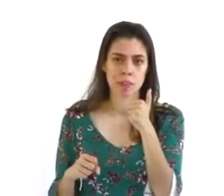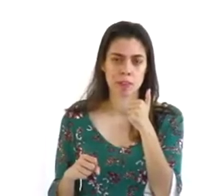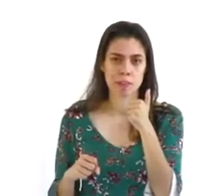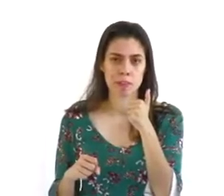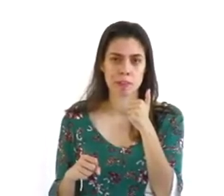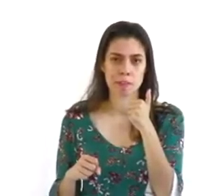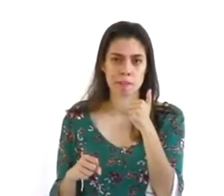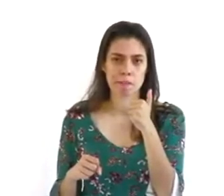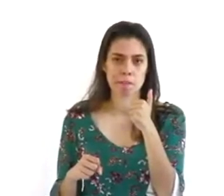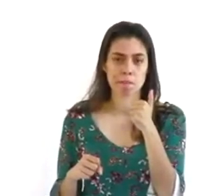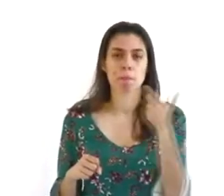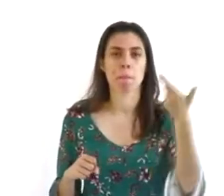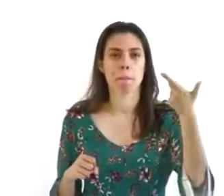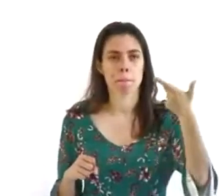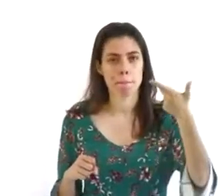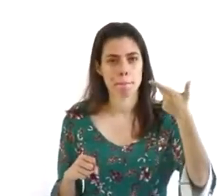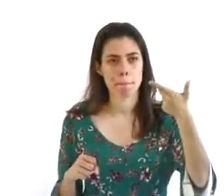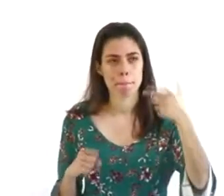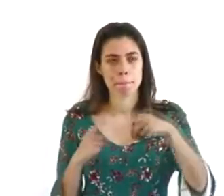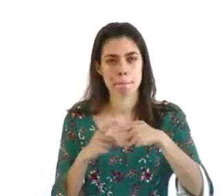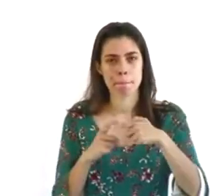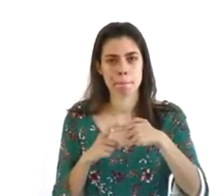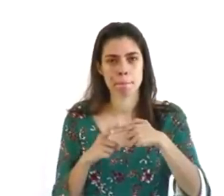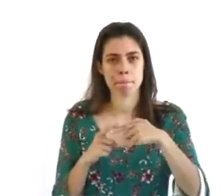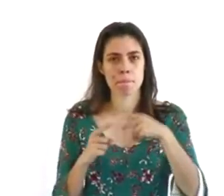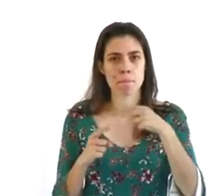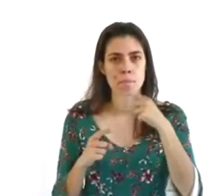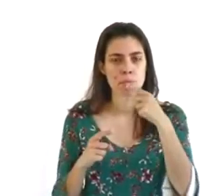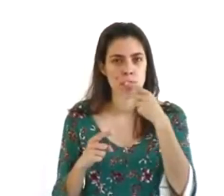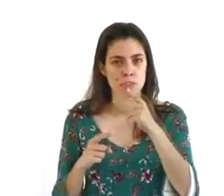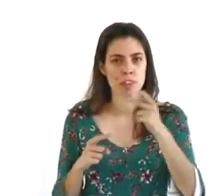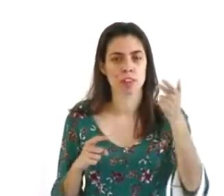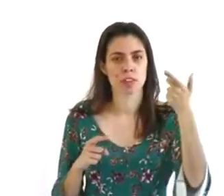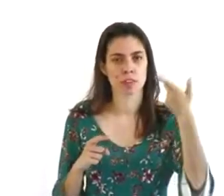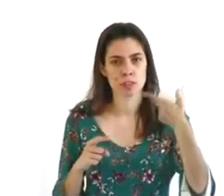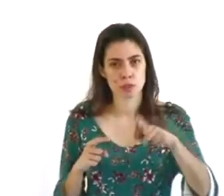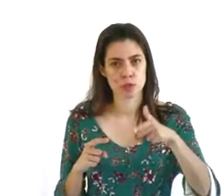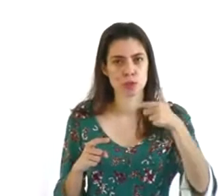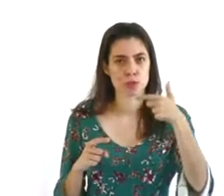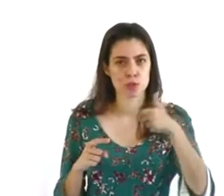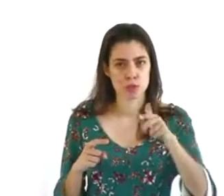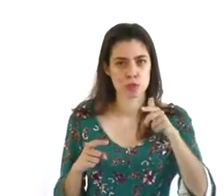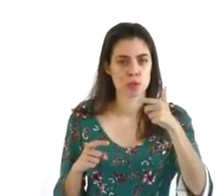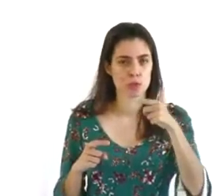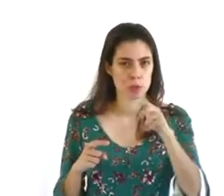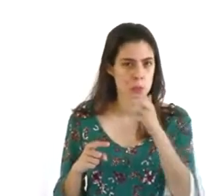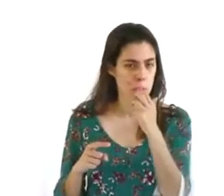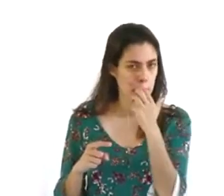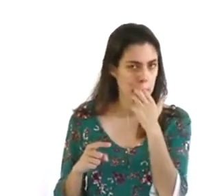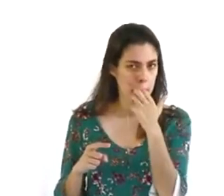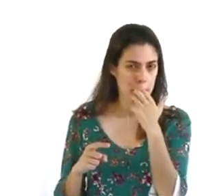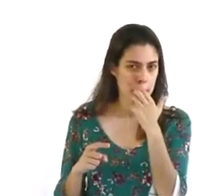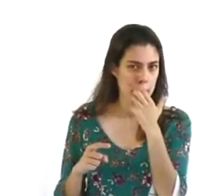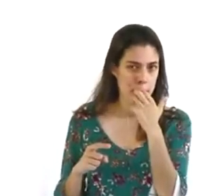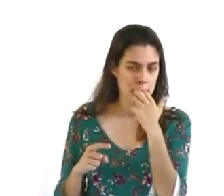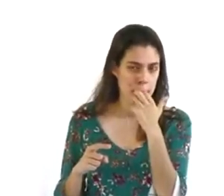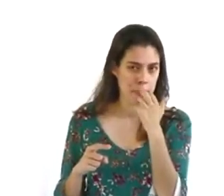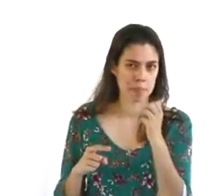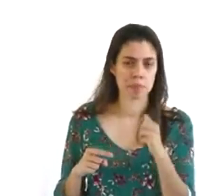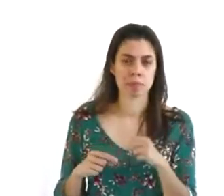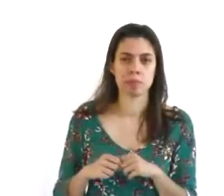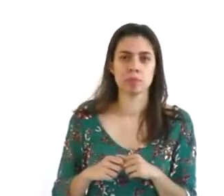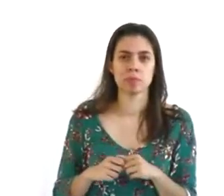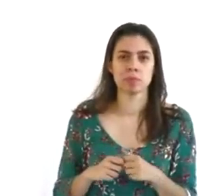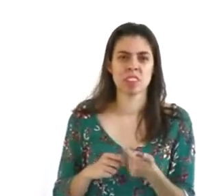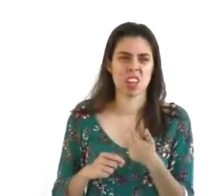de ler o Salmo 136 com a responsividade, ou no caso da parte B, porque soa que eu estou repetindo